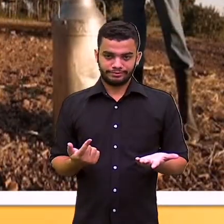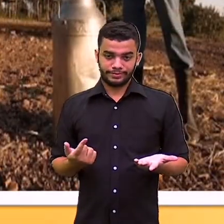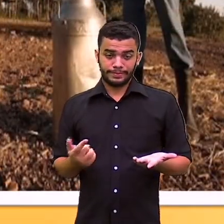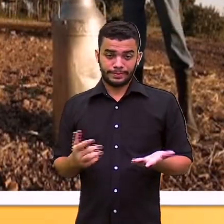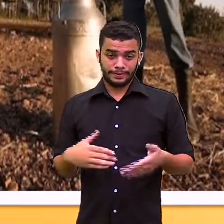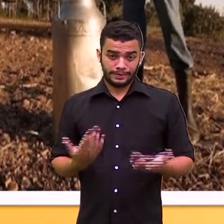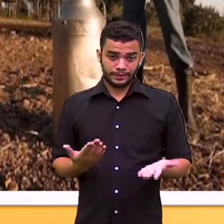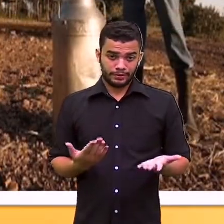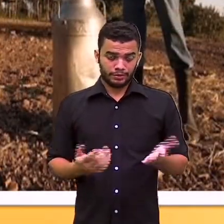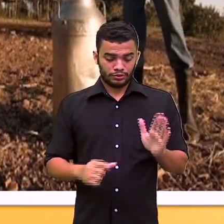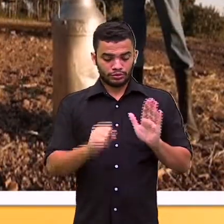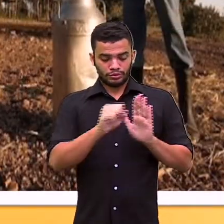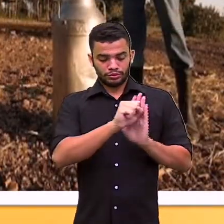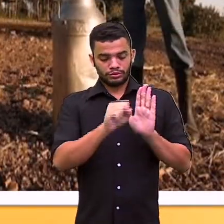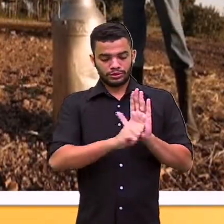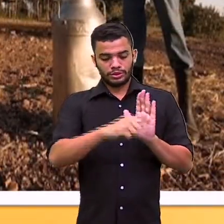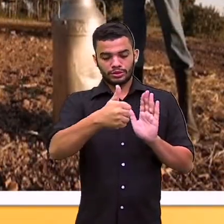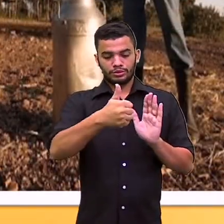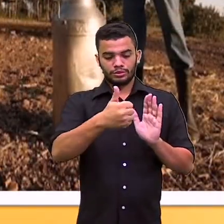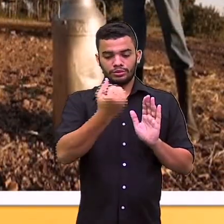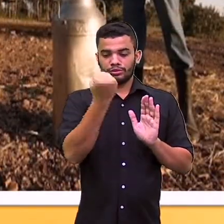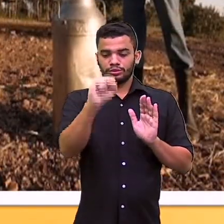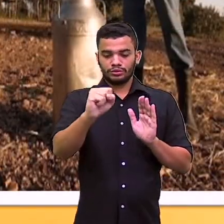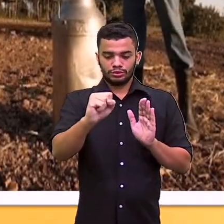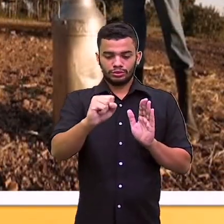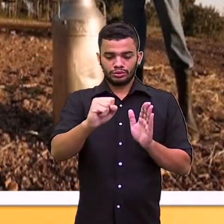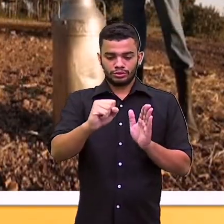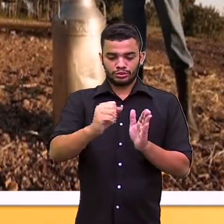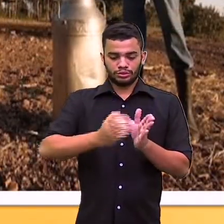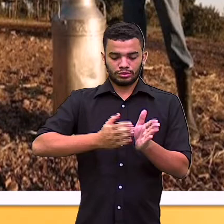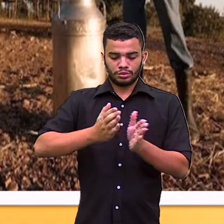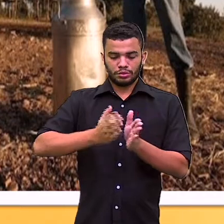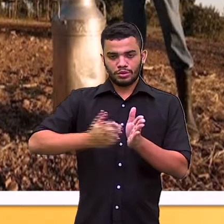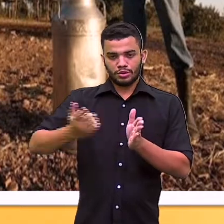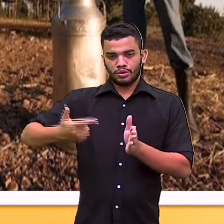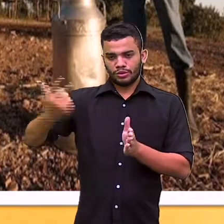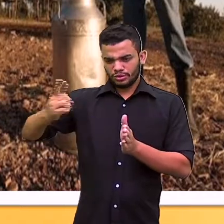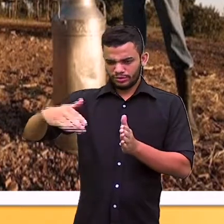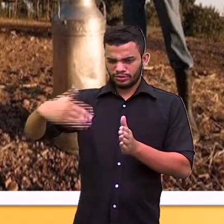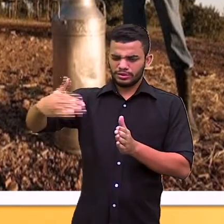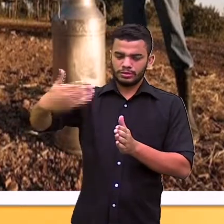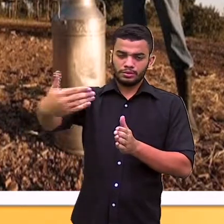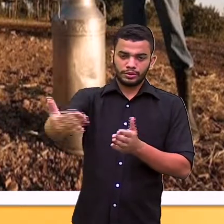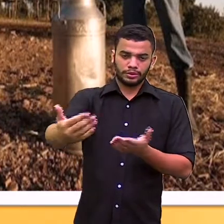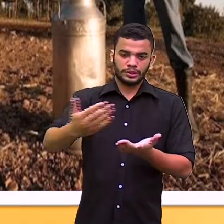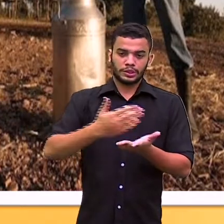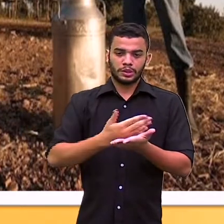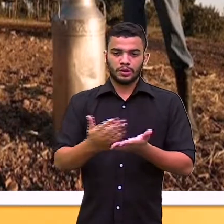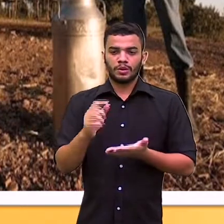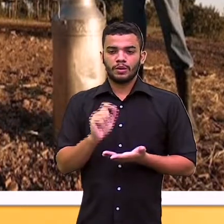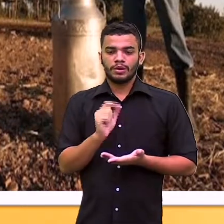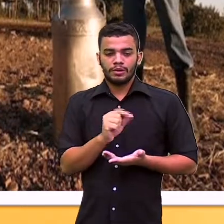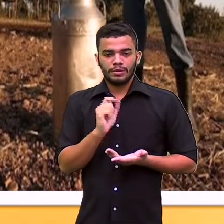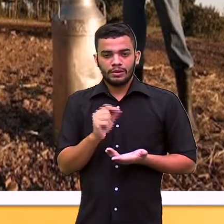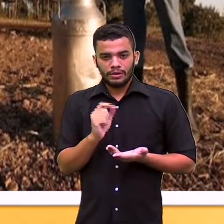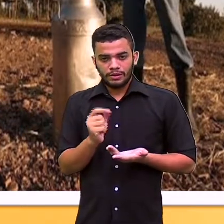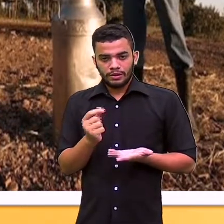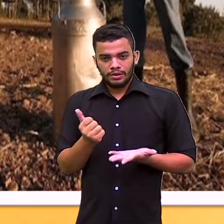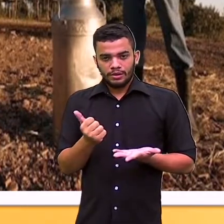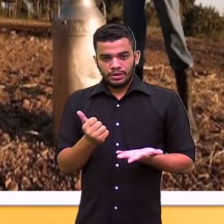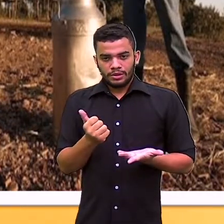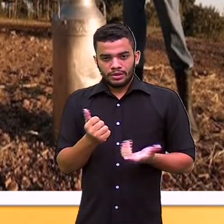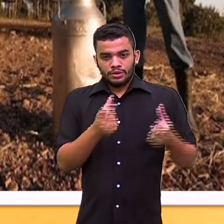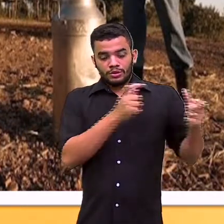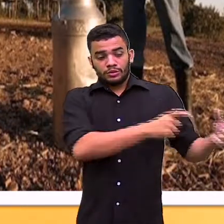segunda metade do século XVIII, quando a atividade mineradora passou a declinar, a capital de Minas Gerais